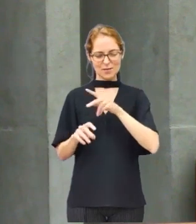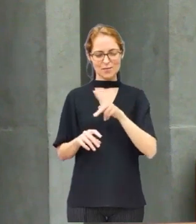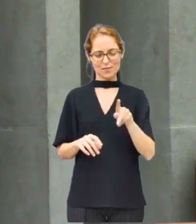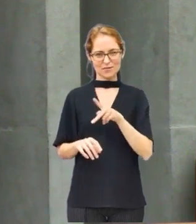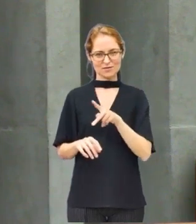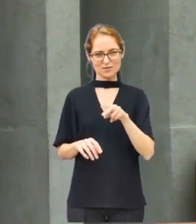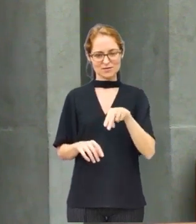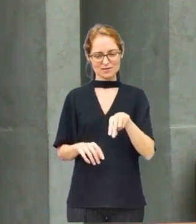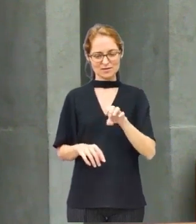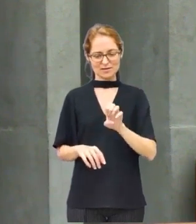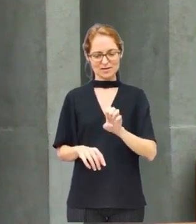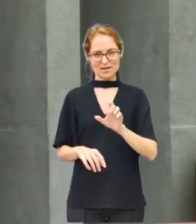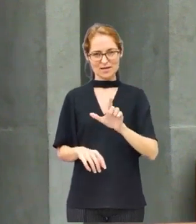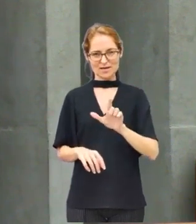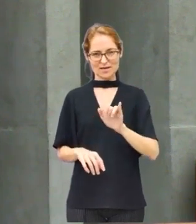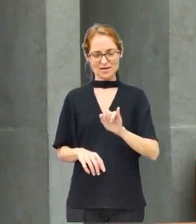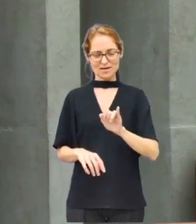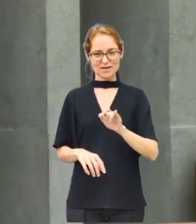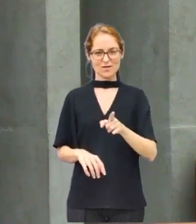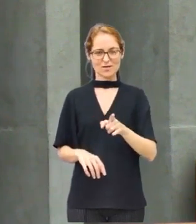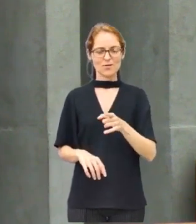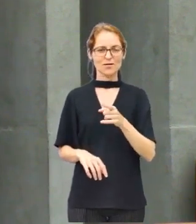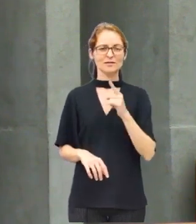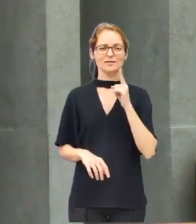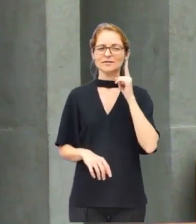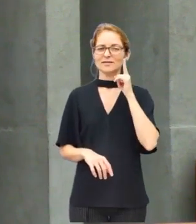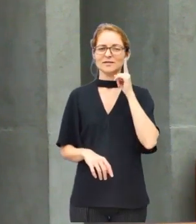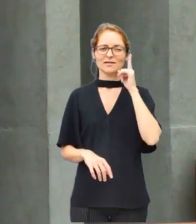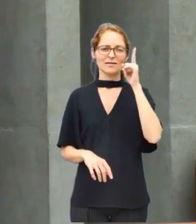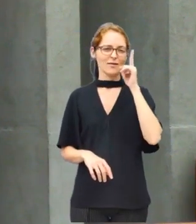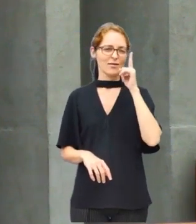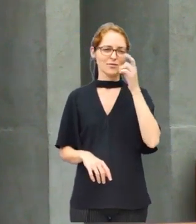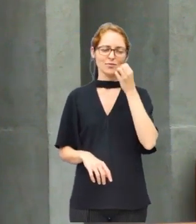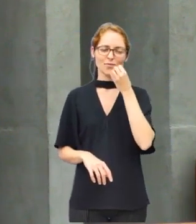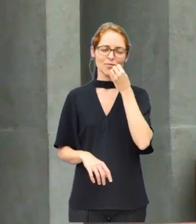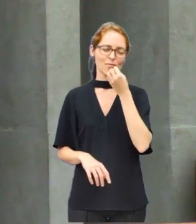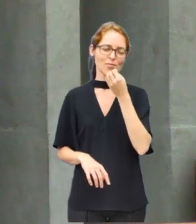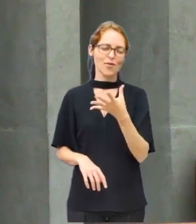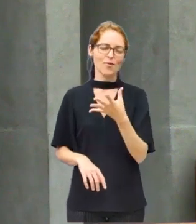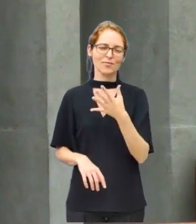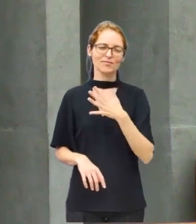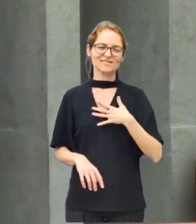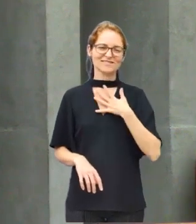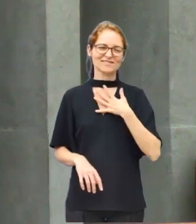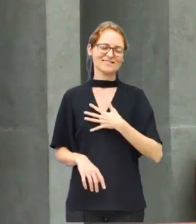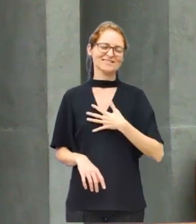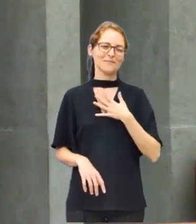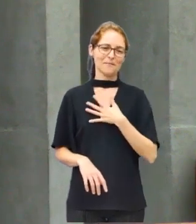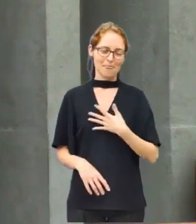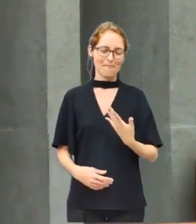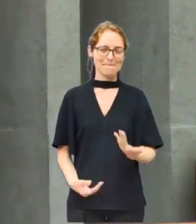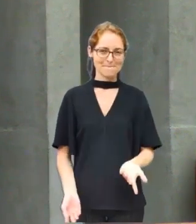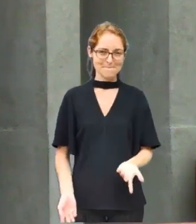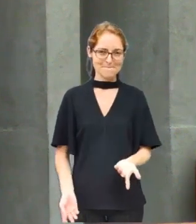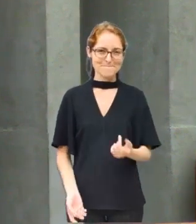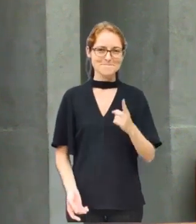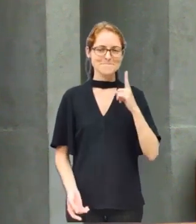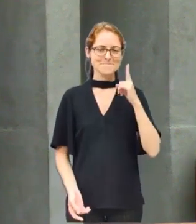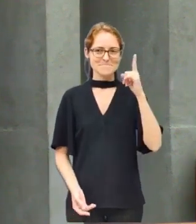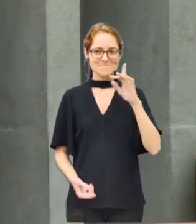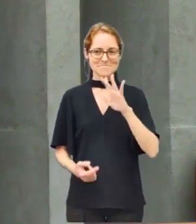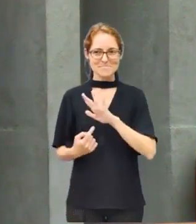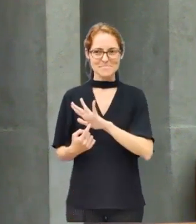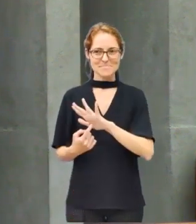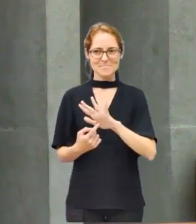fala muito ainda, né, a respeito do bom humor de Deus. E eu creio que que Deus usa a respeito dessas coisas e fala e